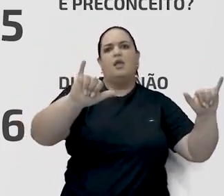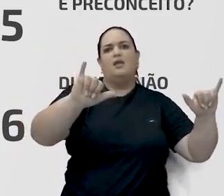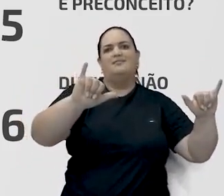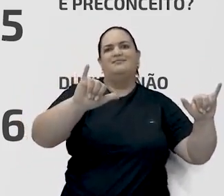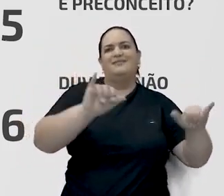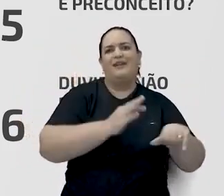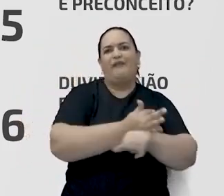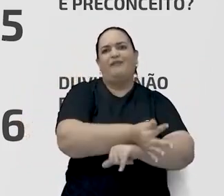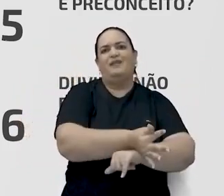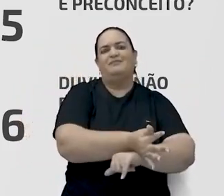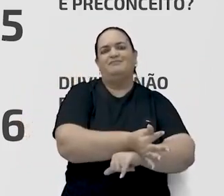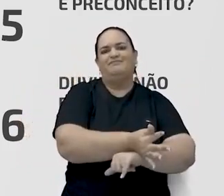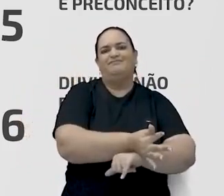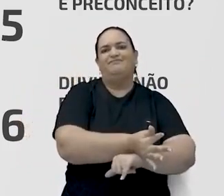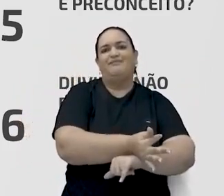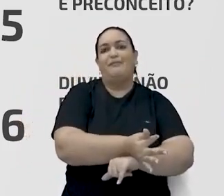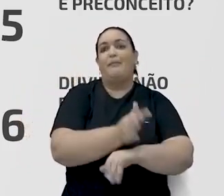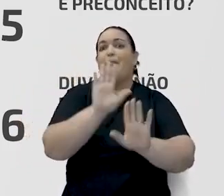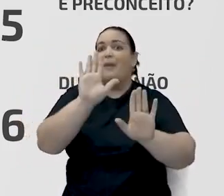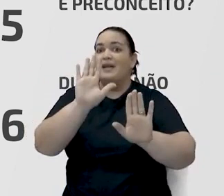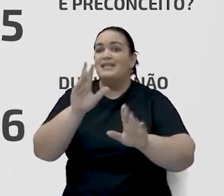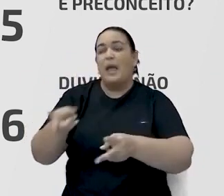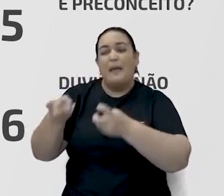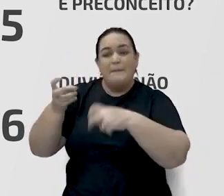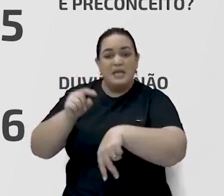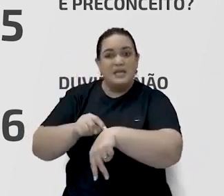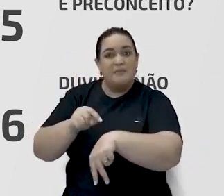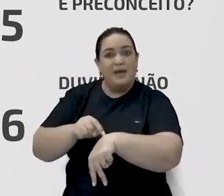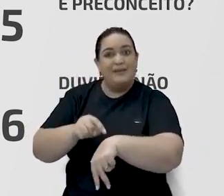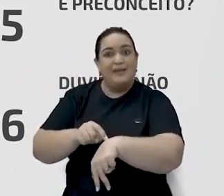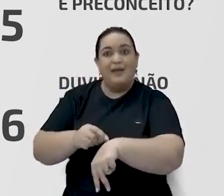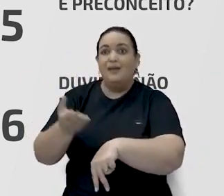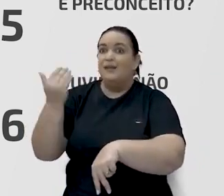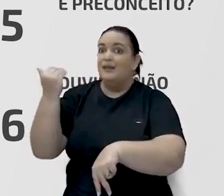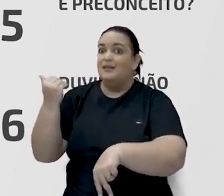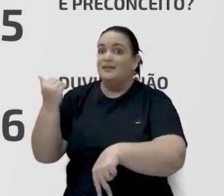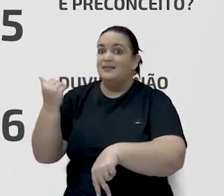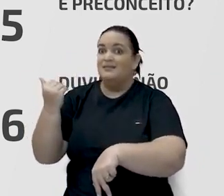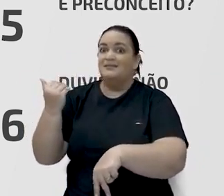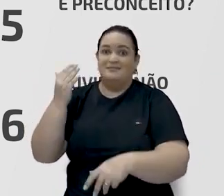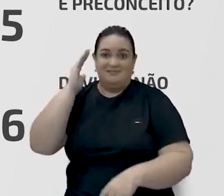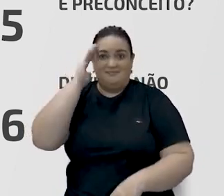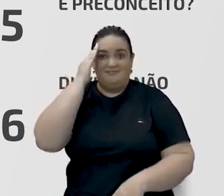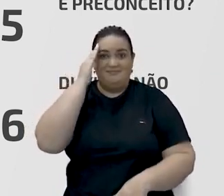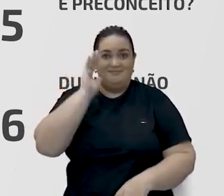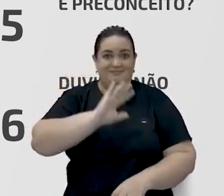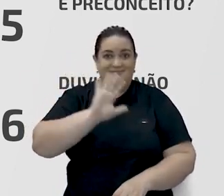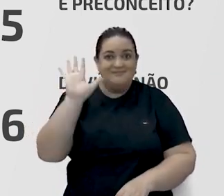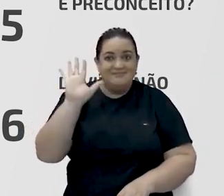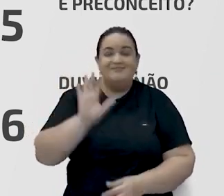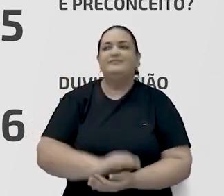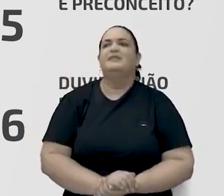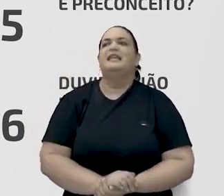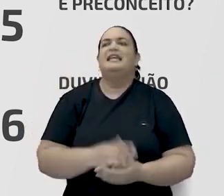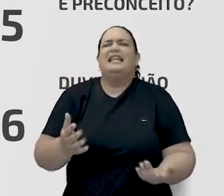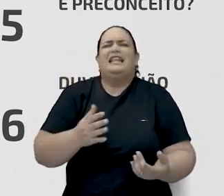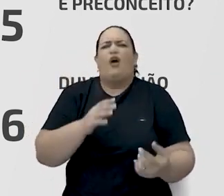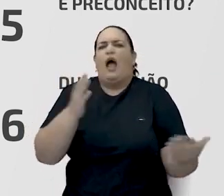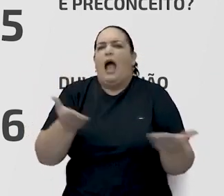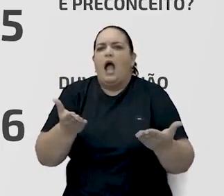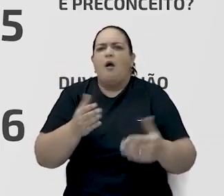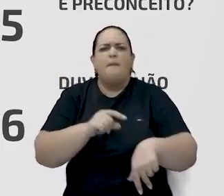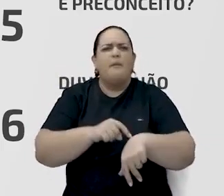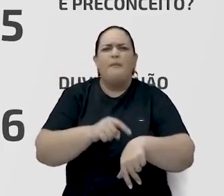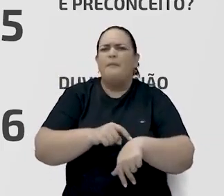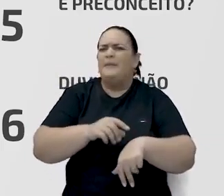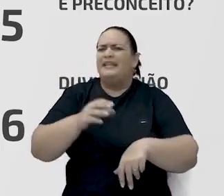ou negativos sobre aquilo, mas que tornou essa informação antiga. E aí um ponto que é crucial é